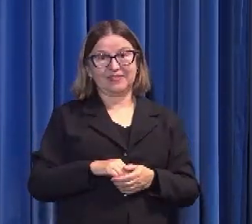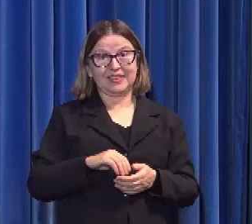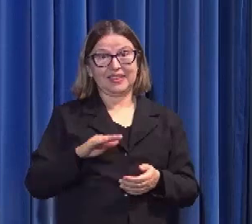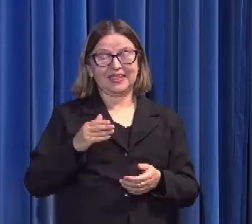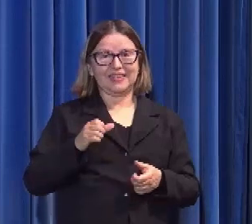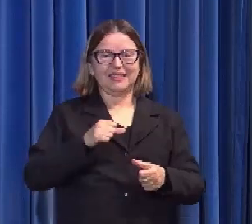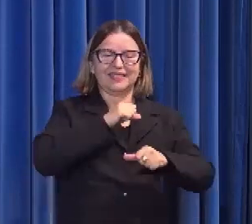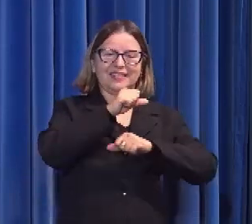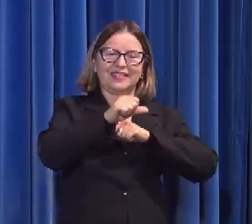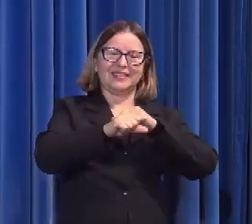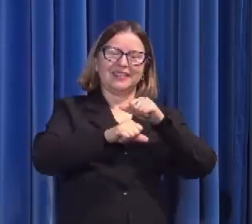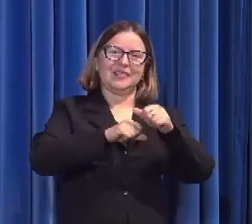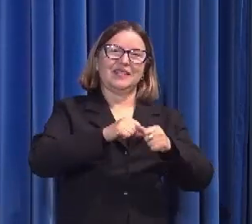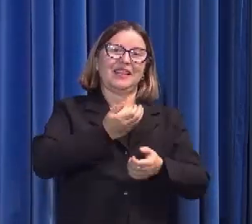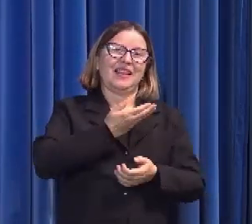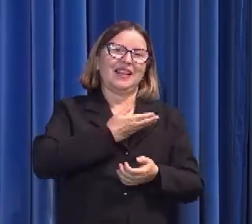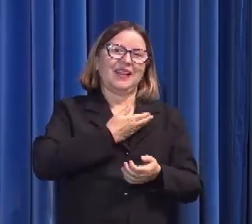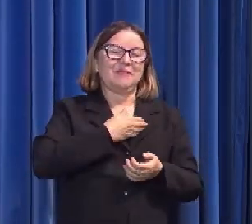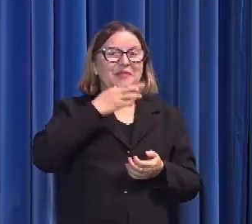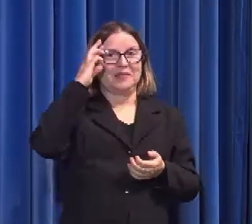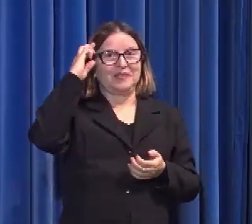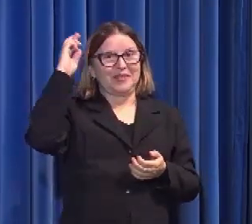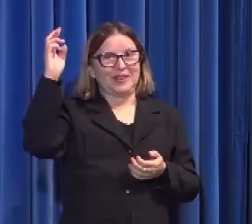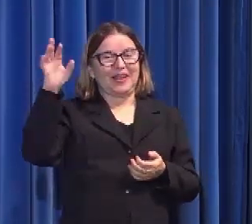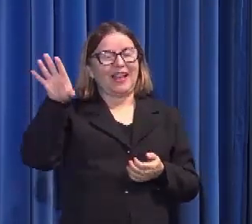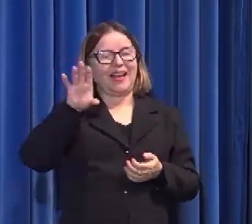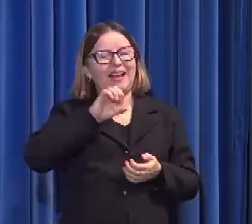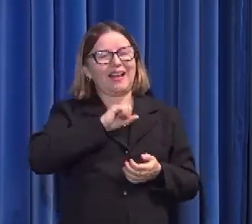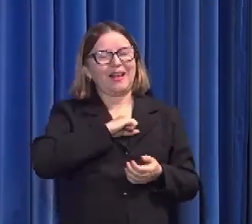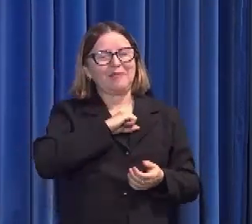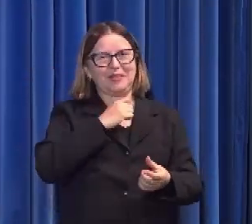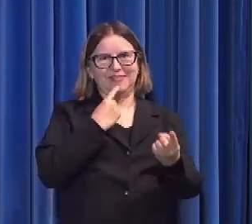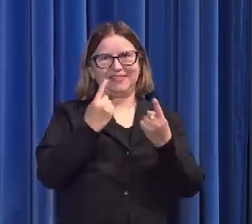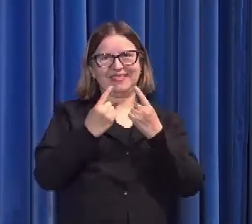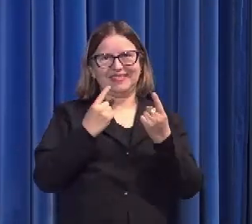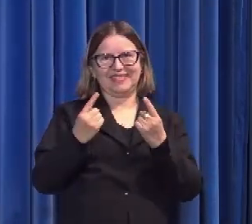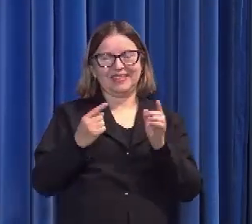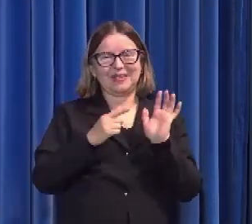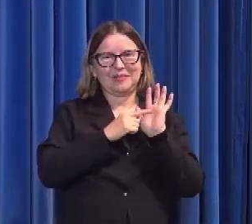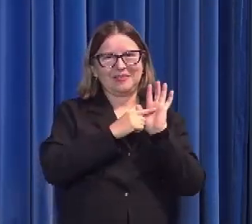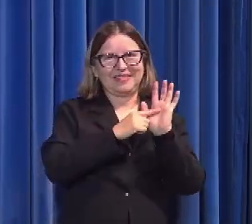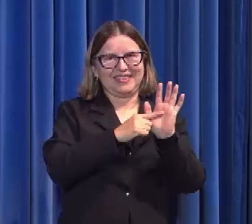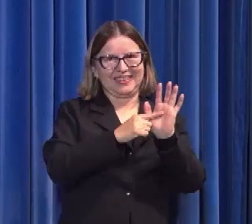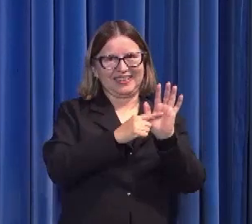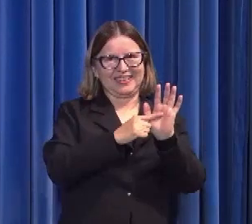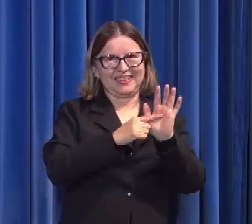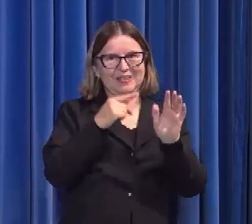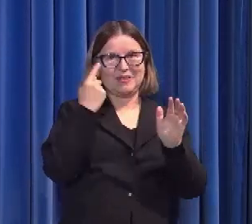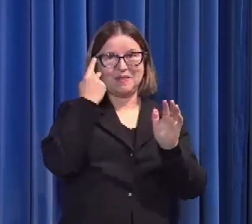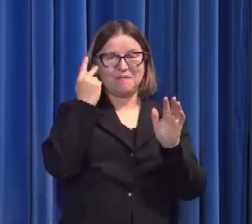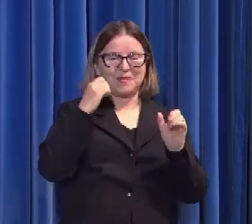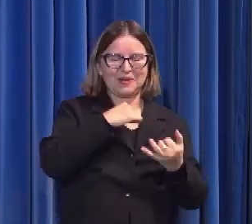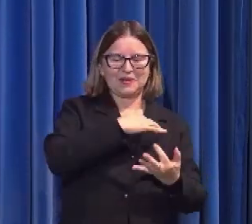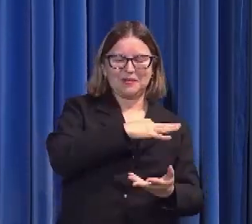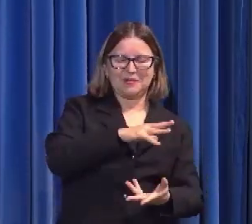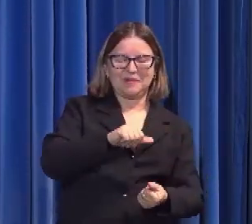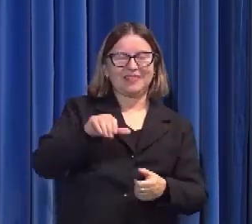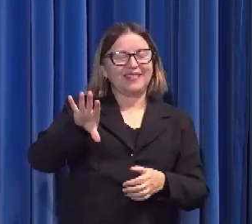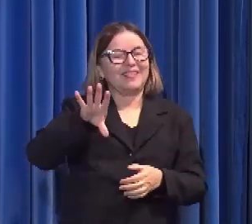amigos amando uns aos outros e exibindo o mundo o seu amor